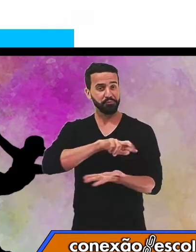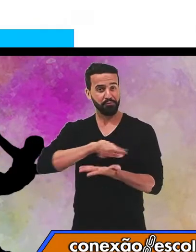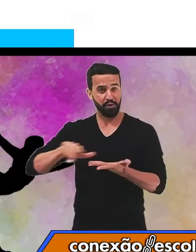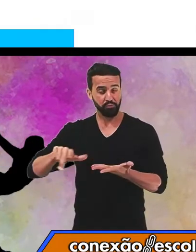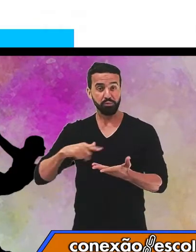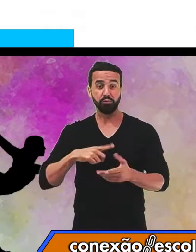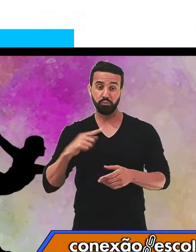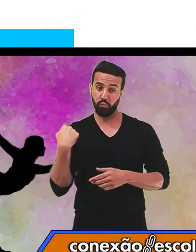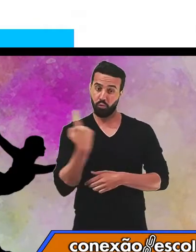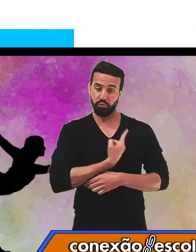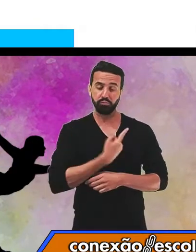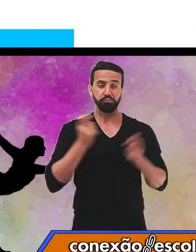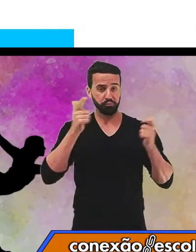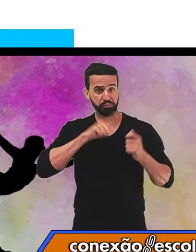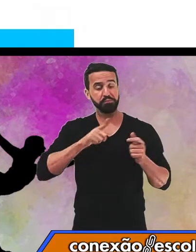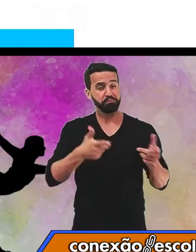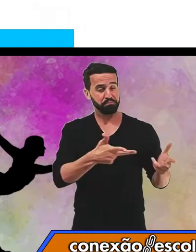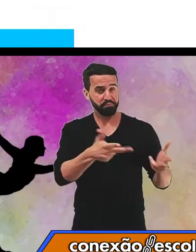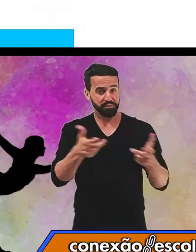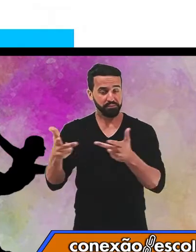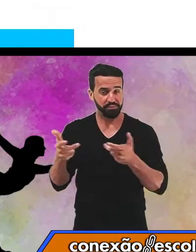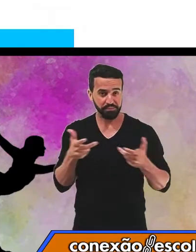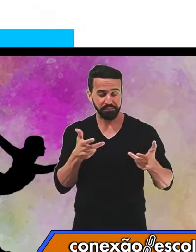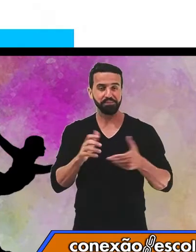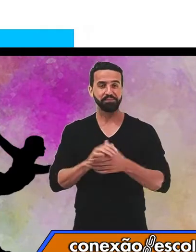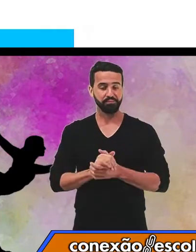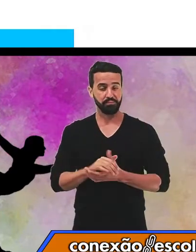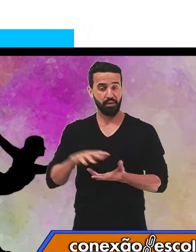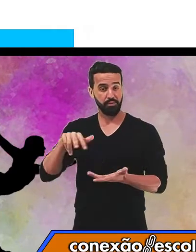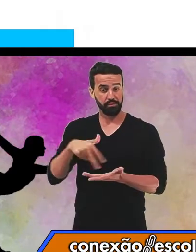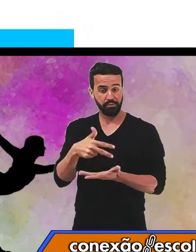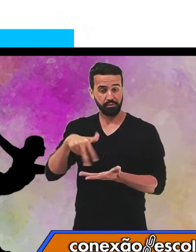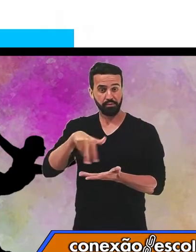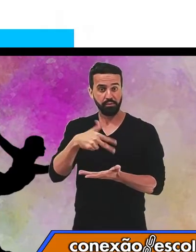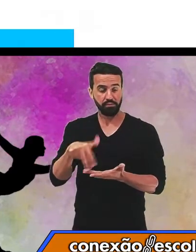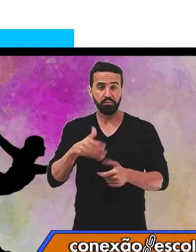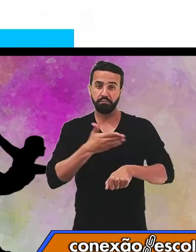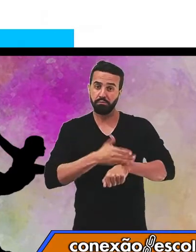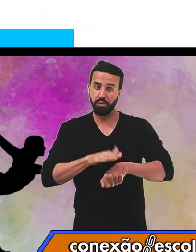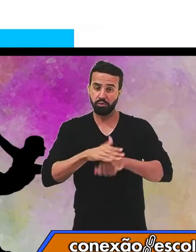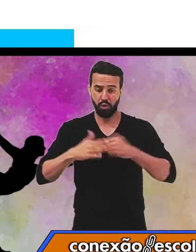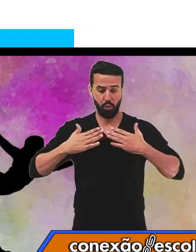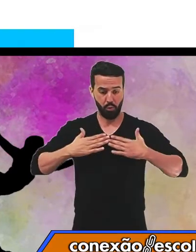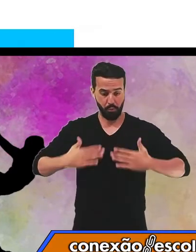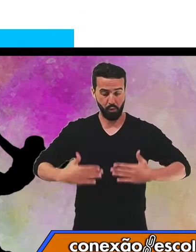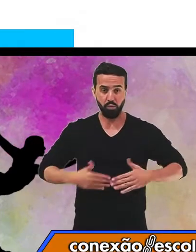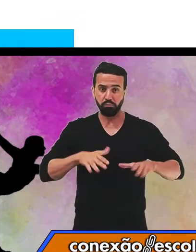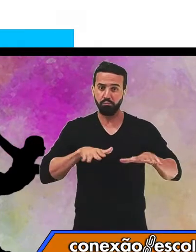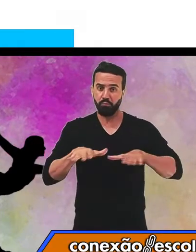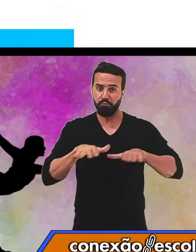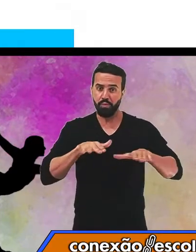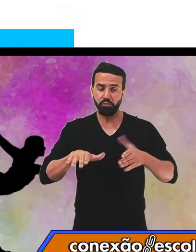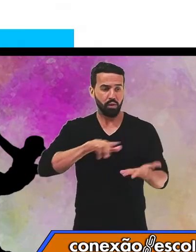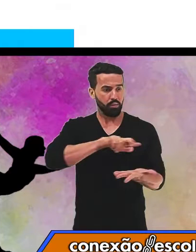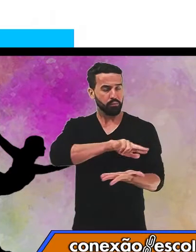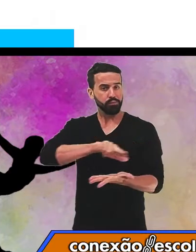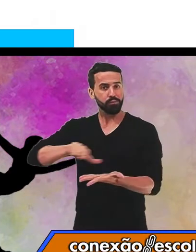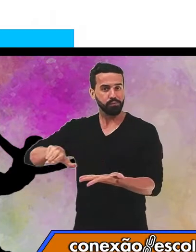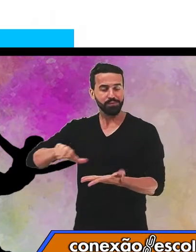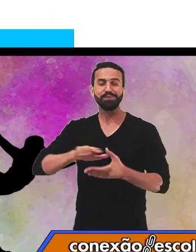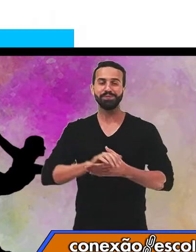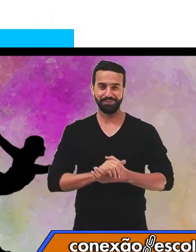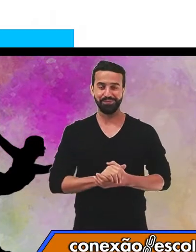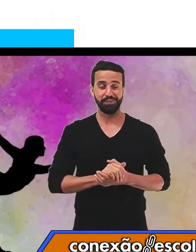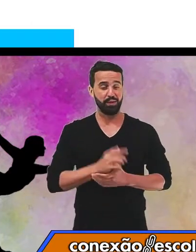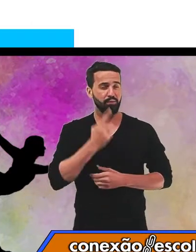esses movimentos. E como eu disse, a dança é uma prática corporal muito diversificada, e nós vamos